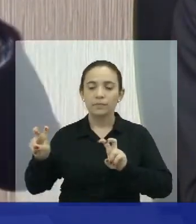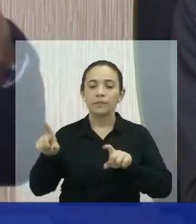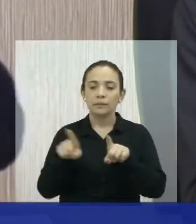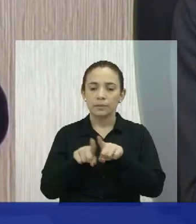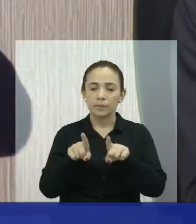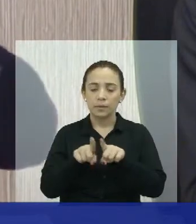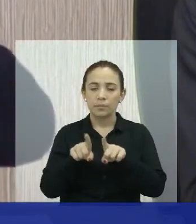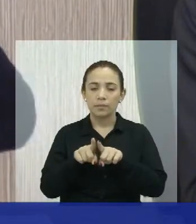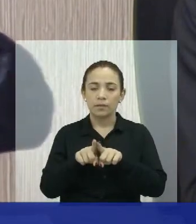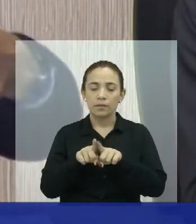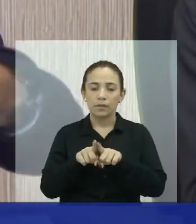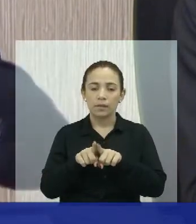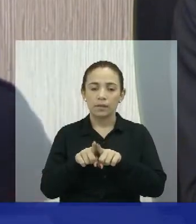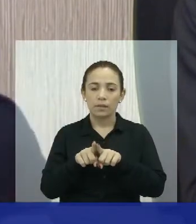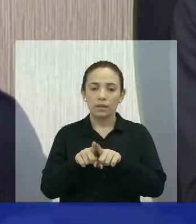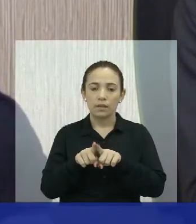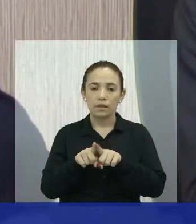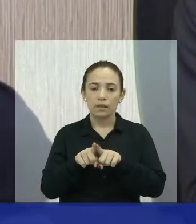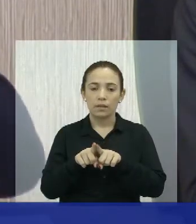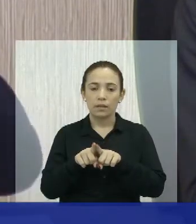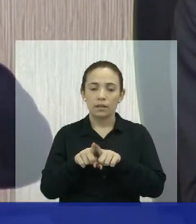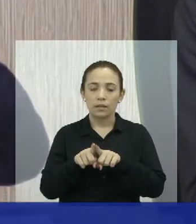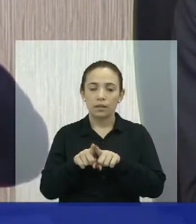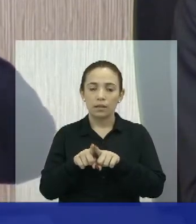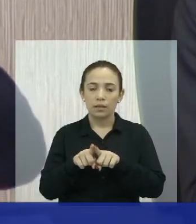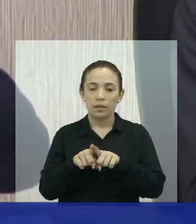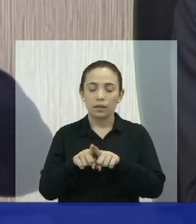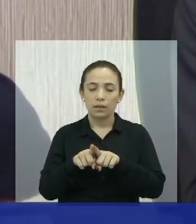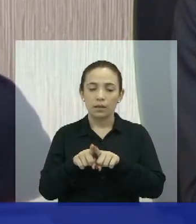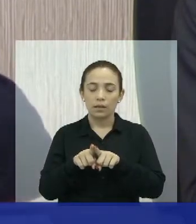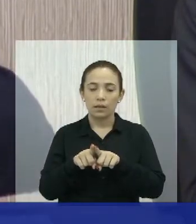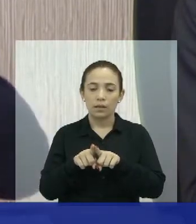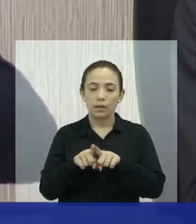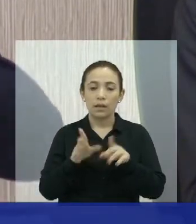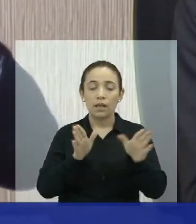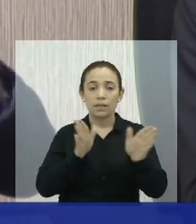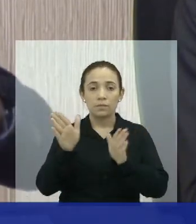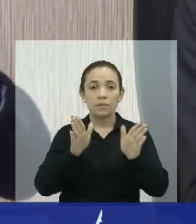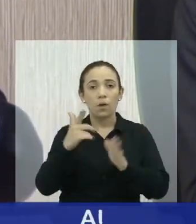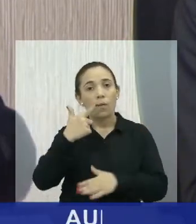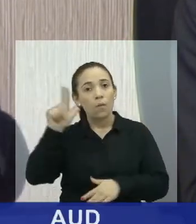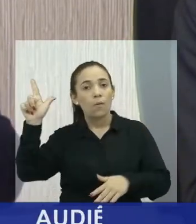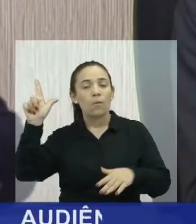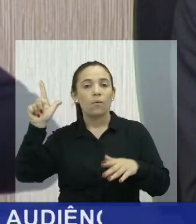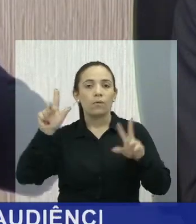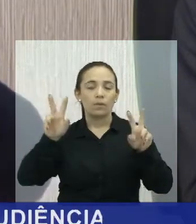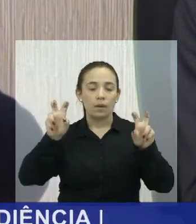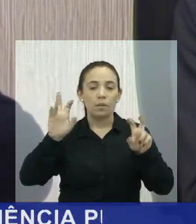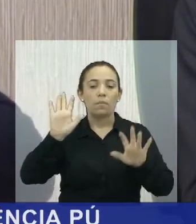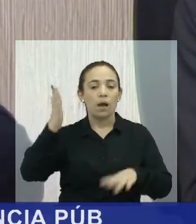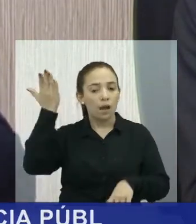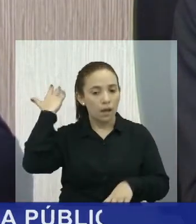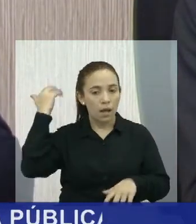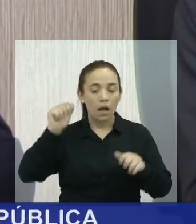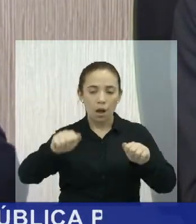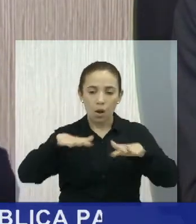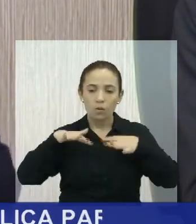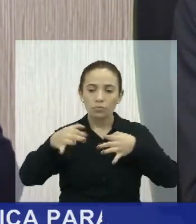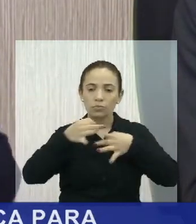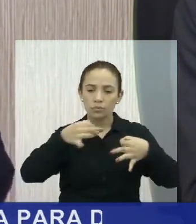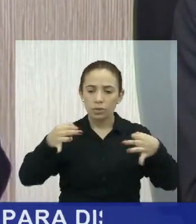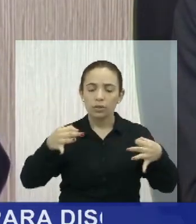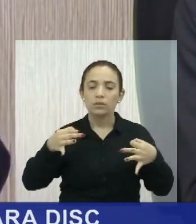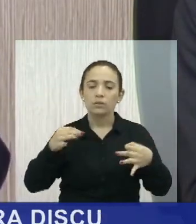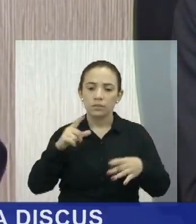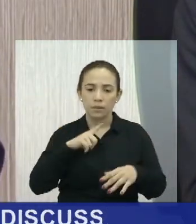acessibilidade termina de forma, vamos dizer, transversal, entrando nesse debate, mas na audiência pública anterior nós debatemos muito sobre